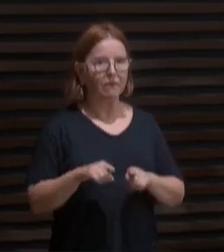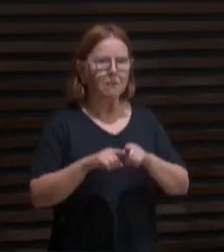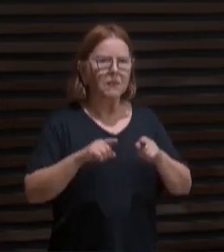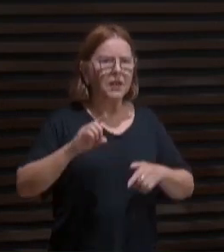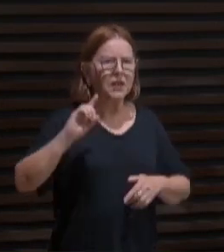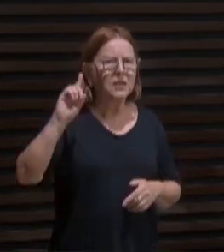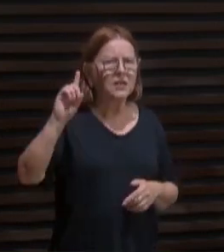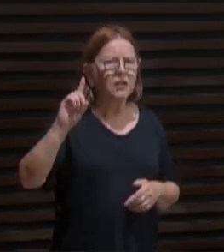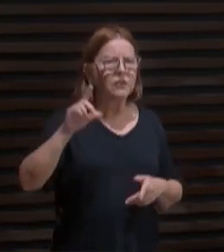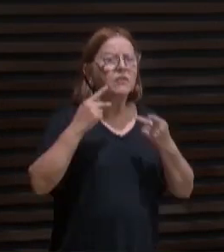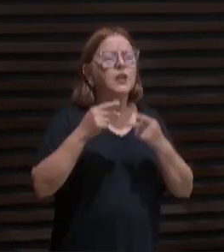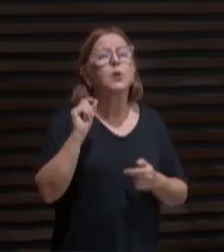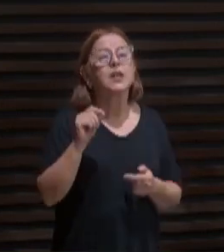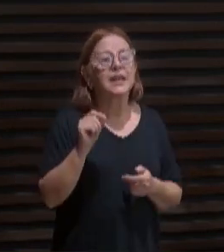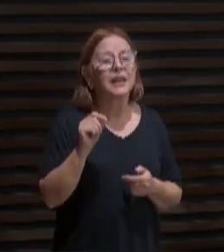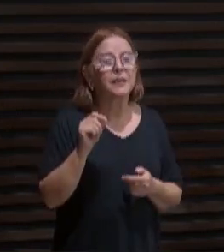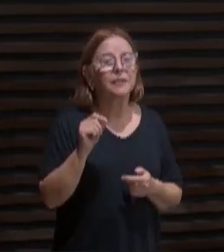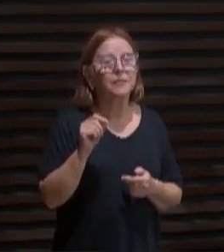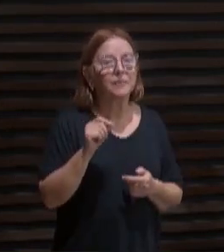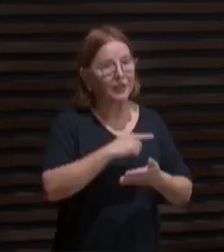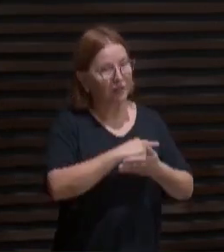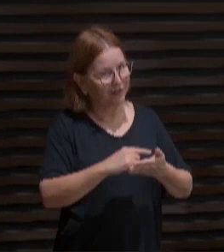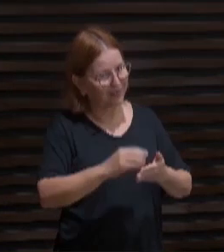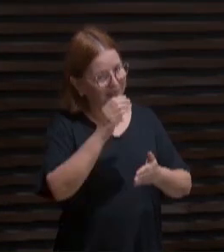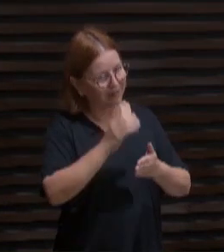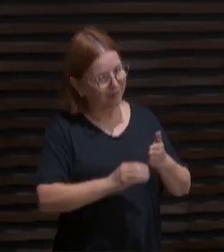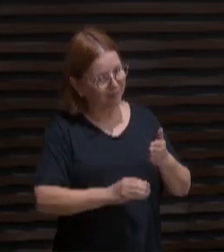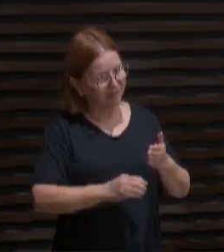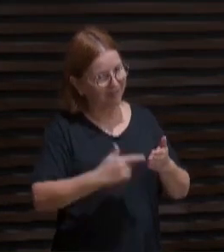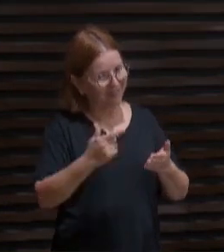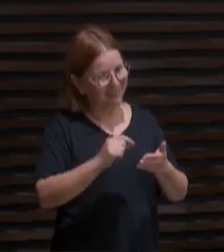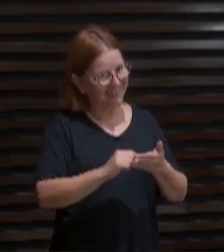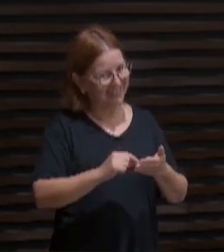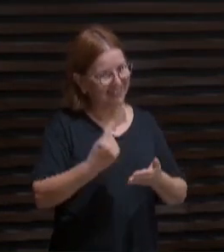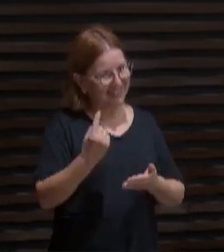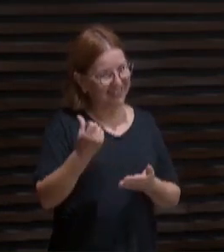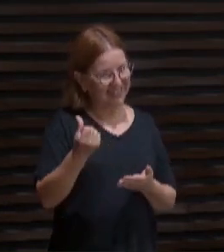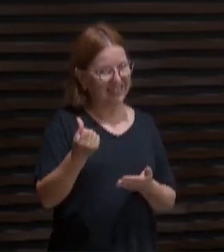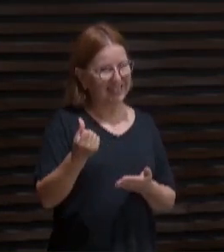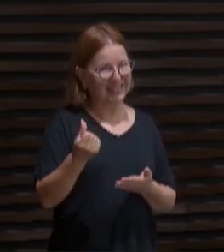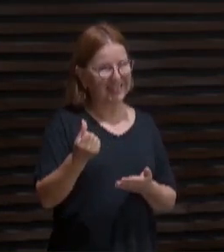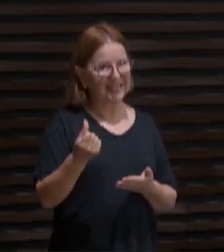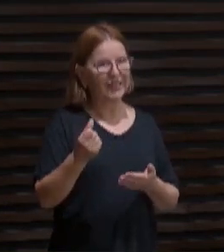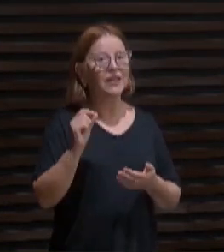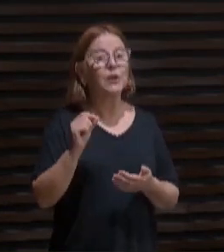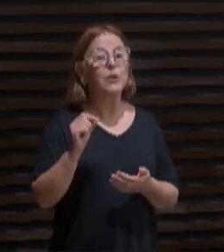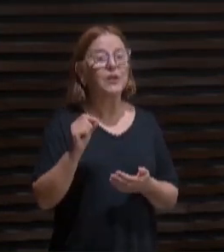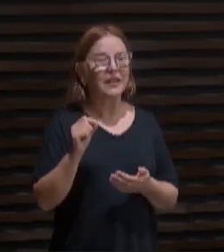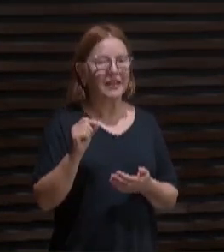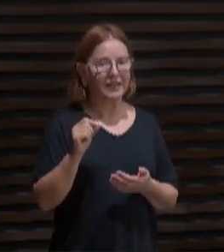que Deus disse? Gênesis 2,16. O que foi que Deus disse? O